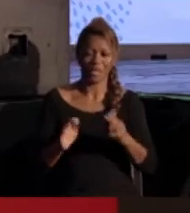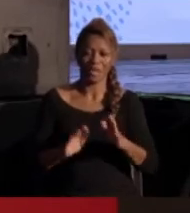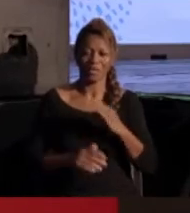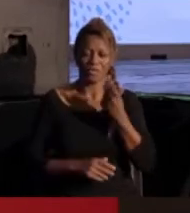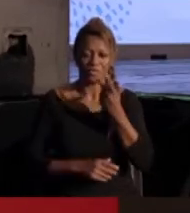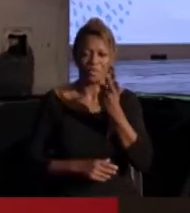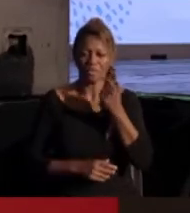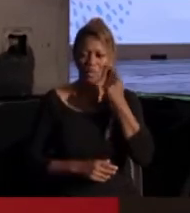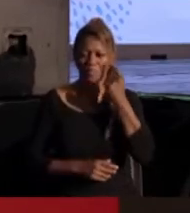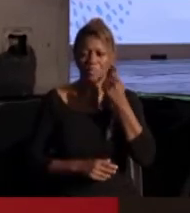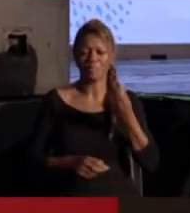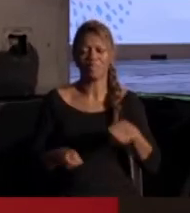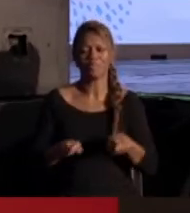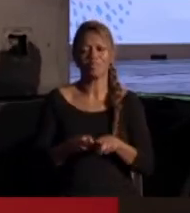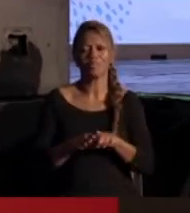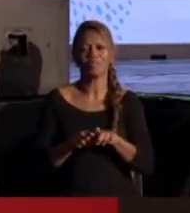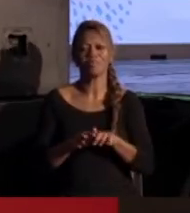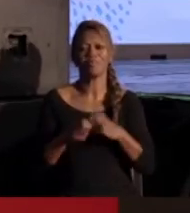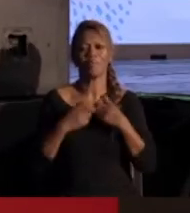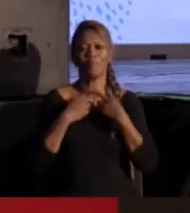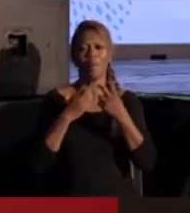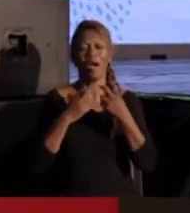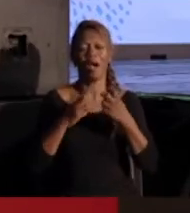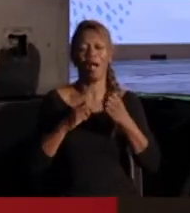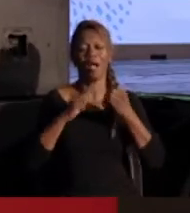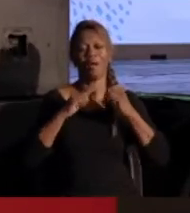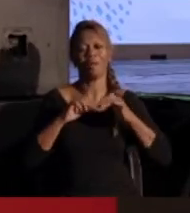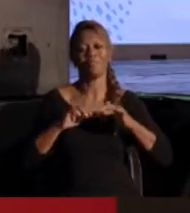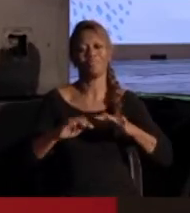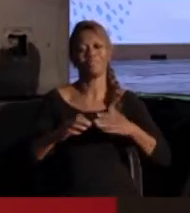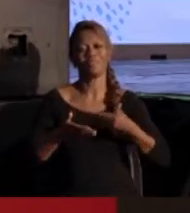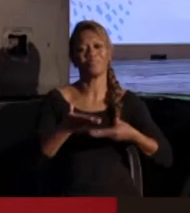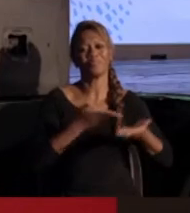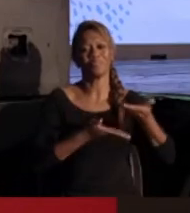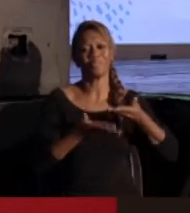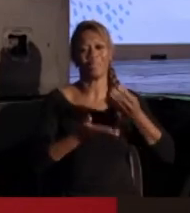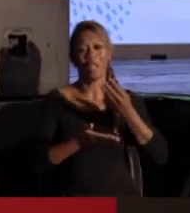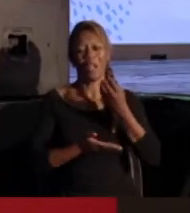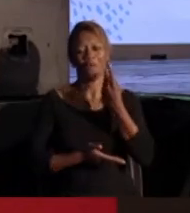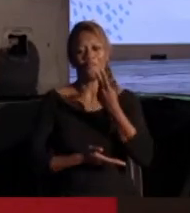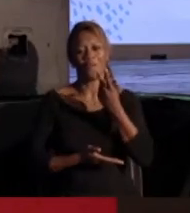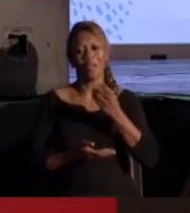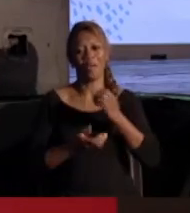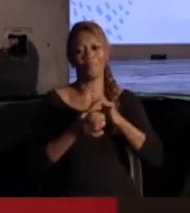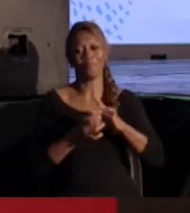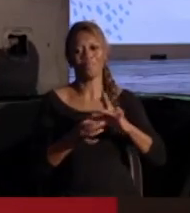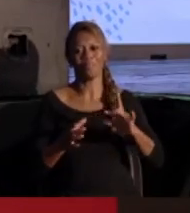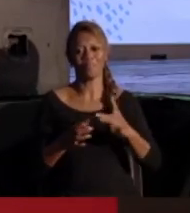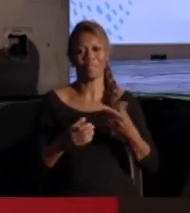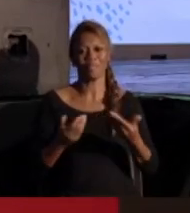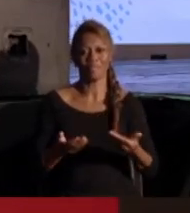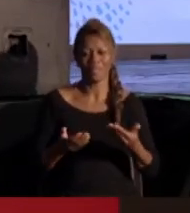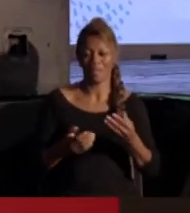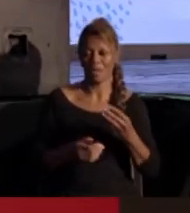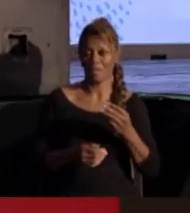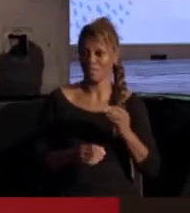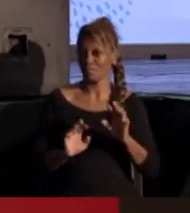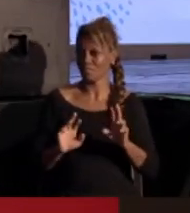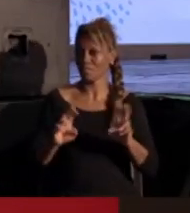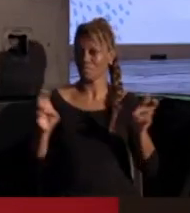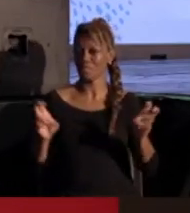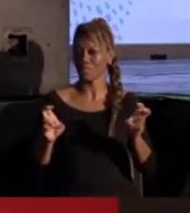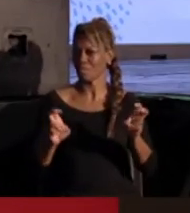Eu penso, então, que esta bucalidade que estamos falando, ela significa fala liberada. É disso que falamos,